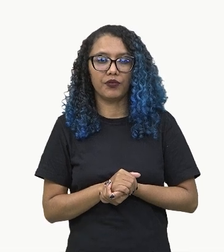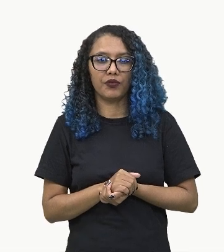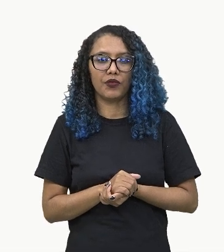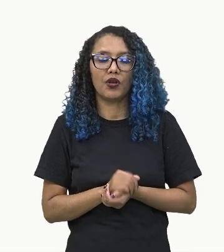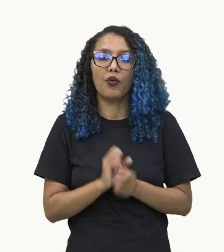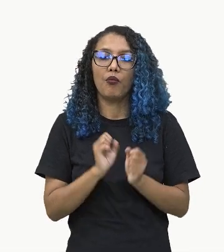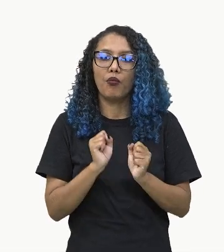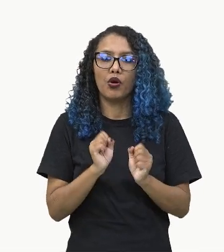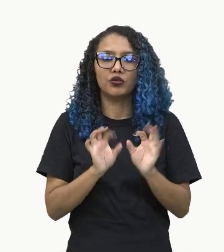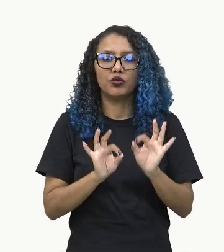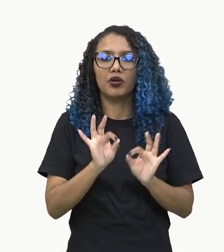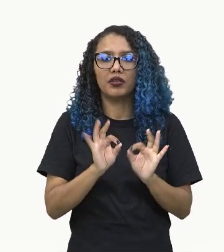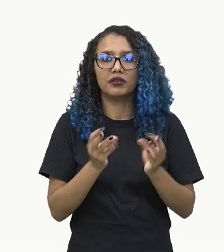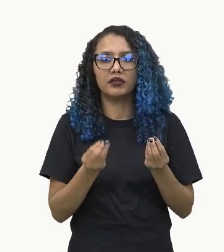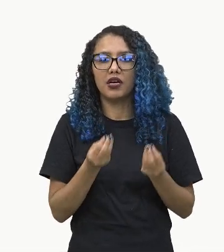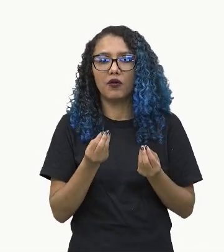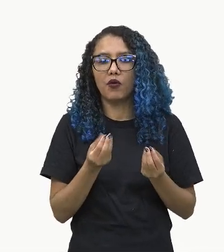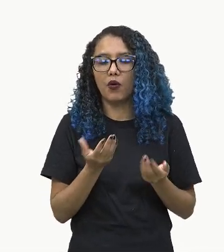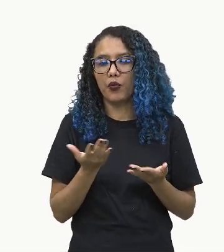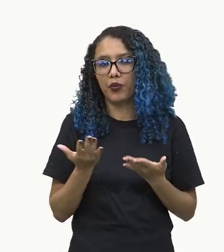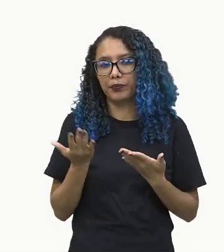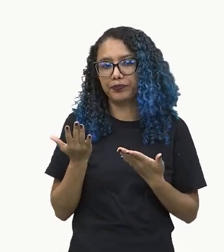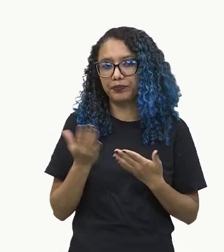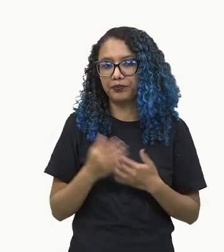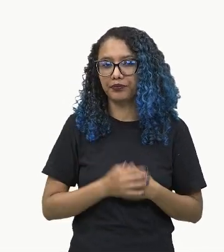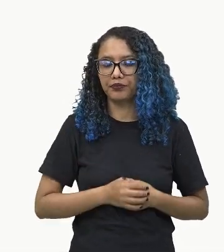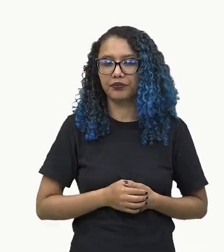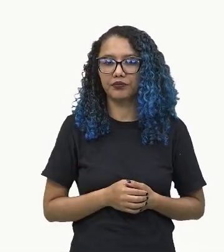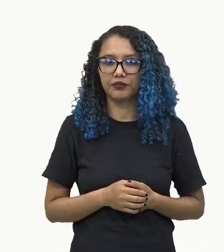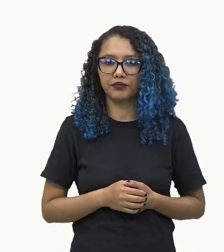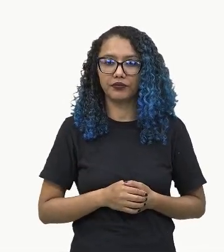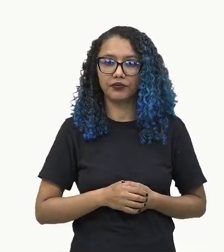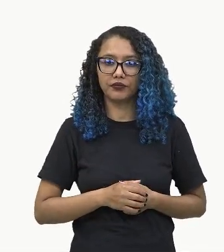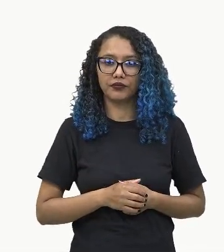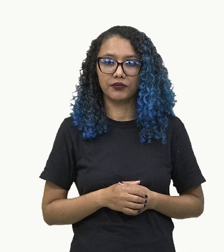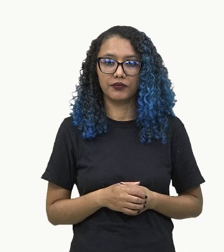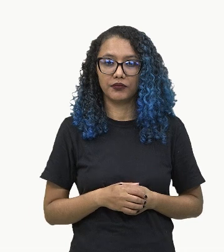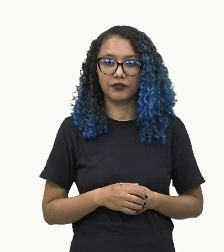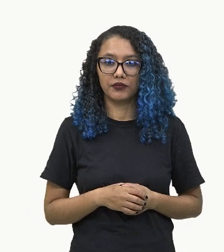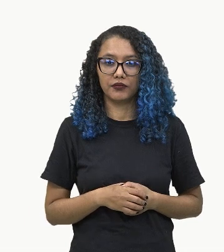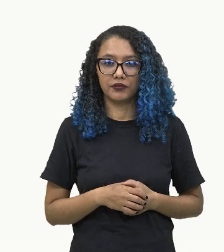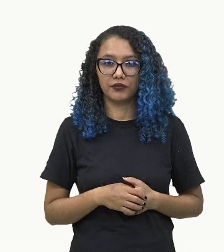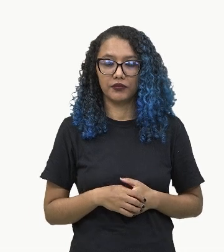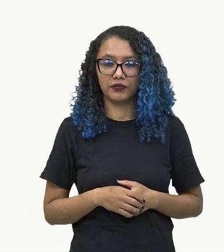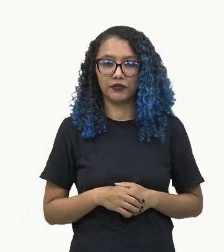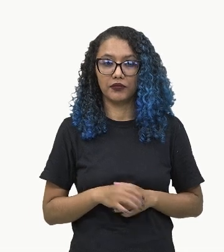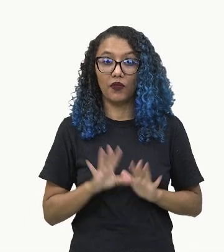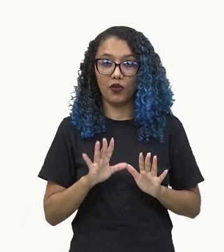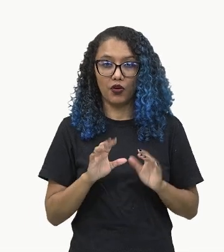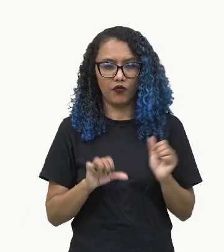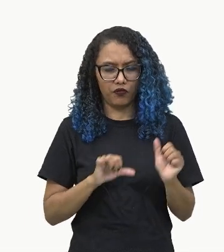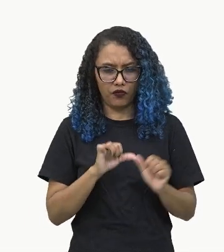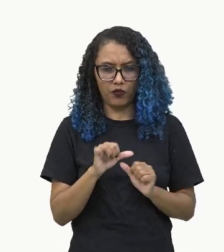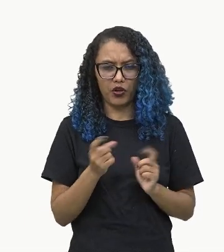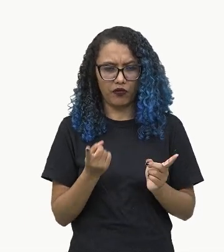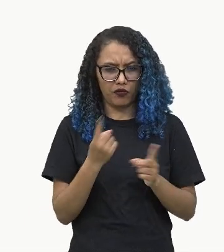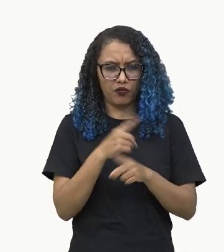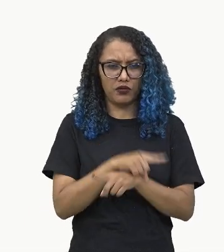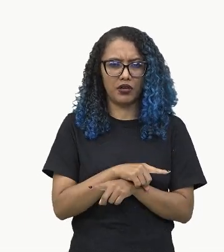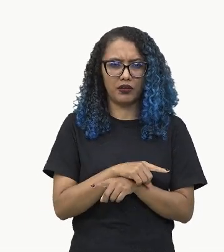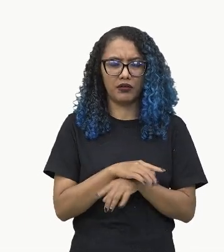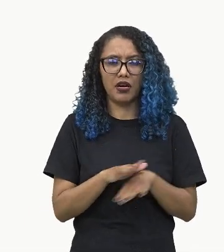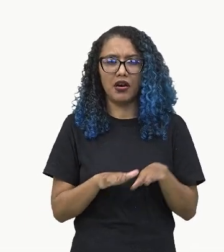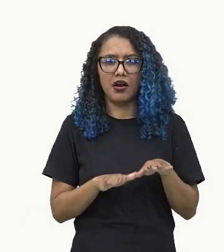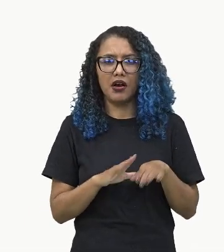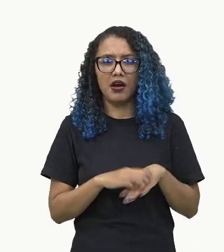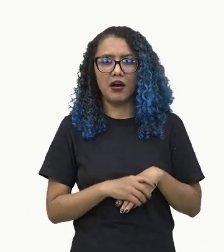como produto da soma pela diferença. Tá? Eu vou até inverter aqui o que eu sempre faço, mais, depois boto